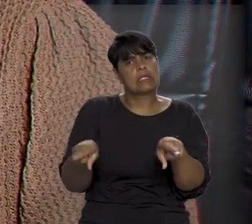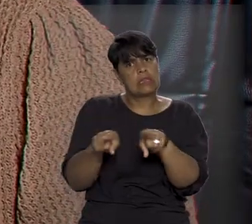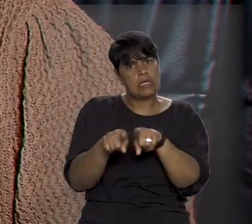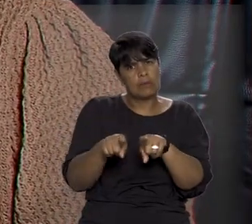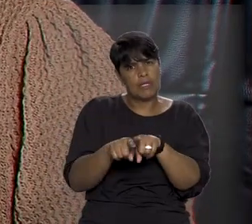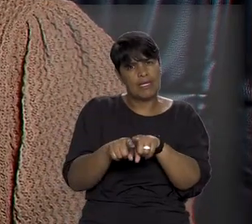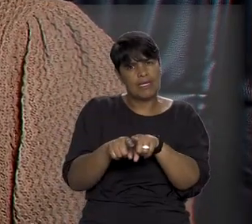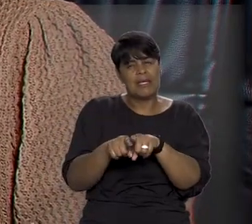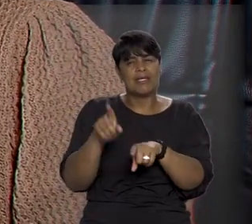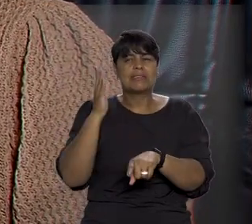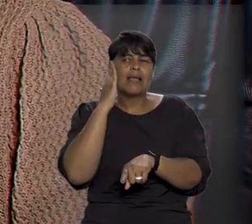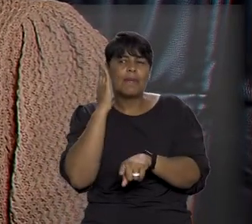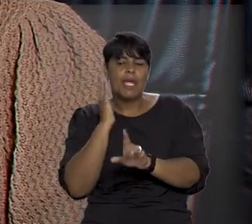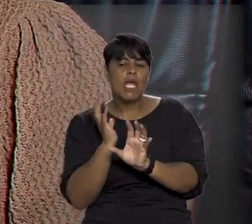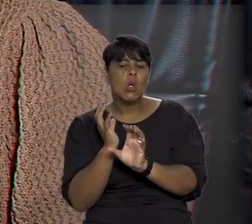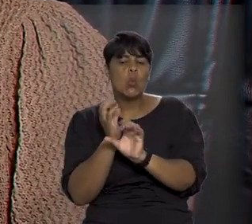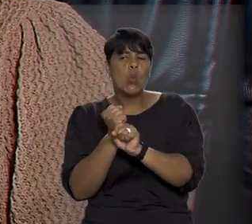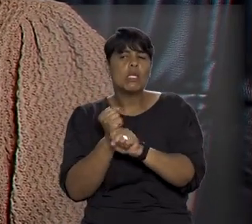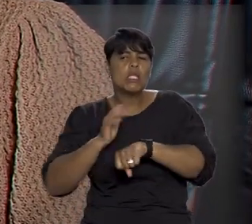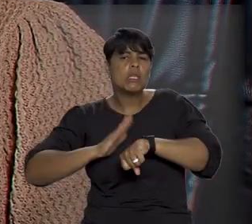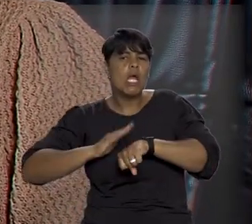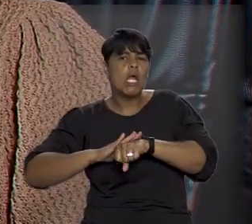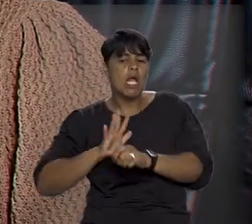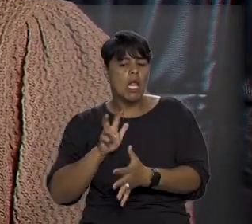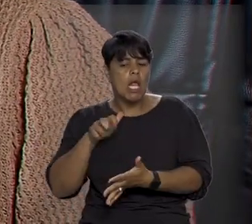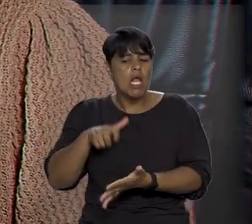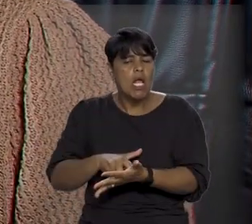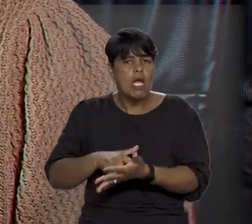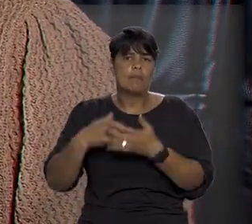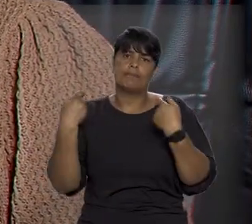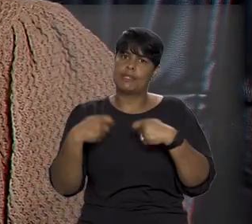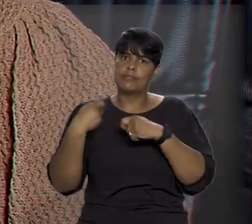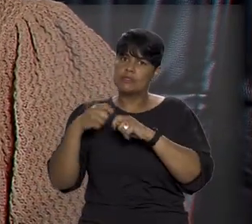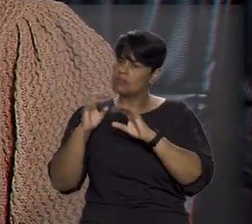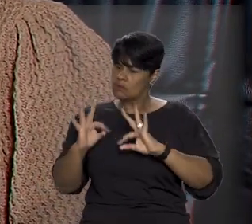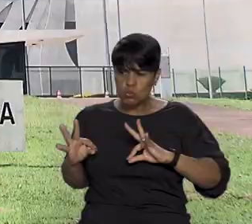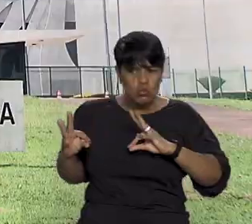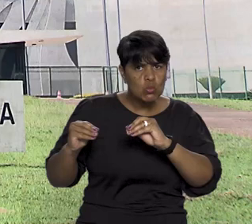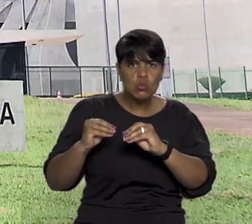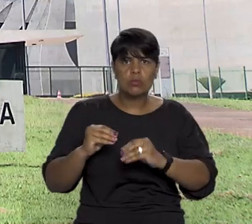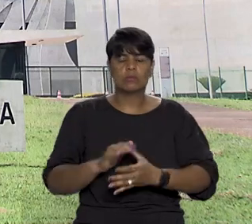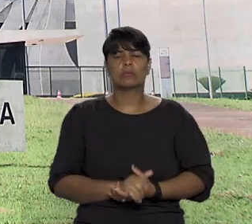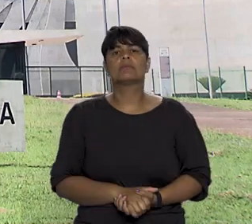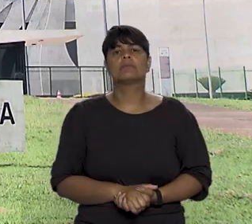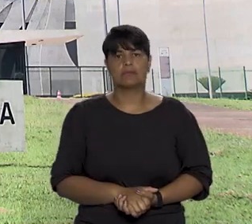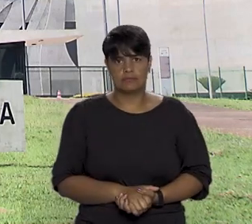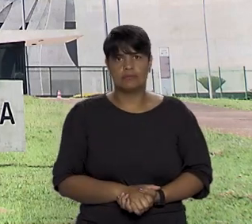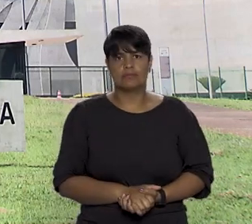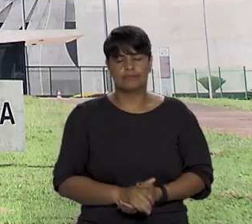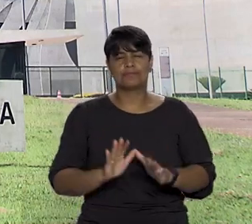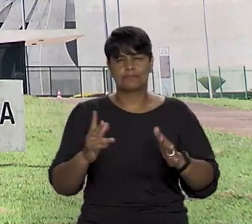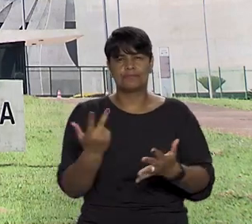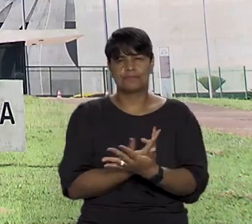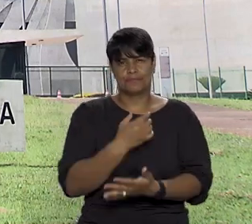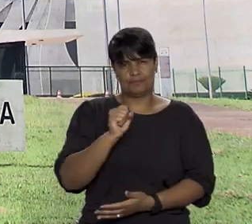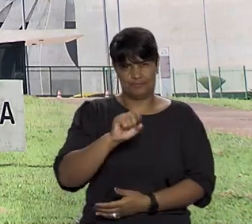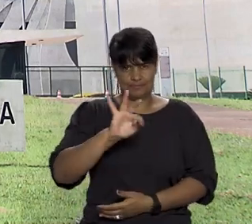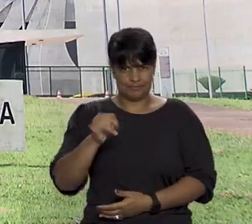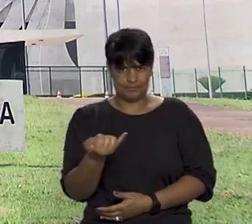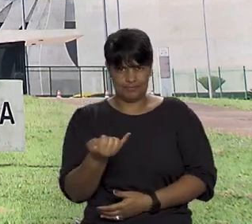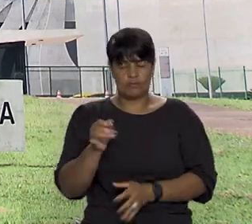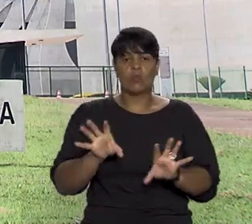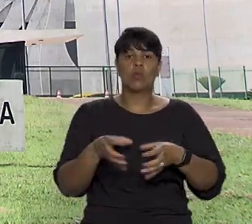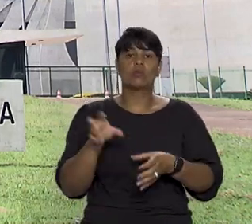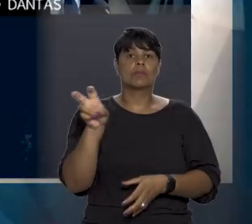na fase de dosimetria da pena leve em consideração tudo que foi dito pela mulher em um caso julgado pelo STJ Os